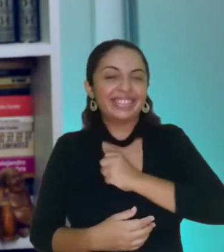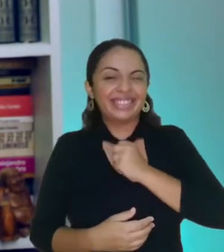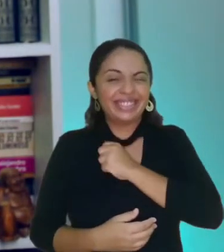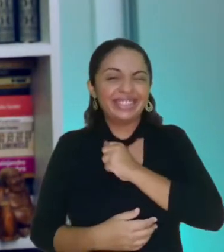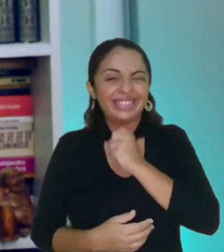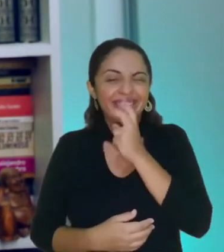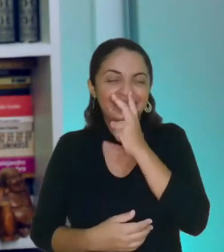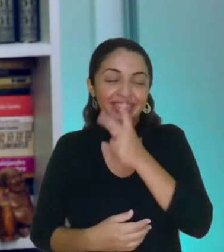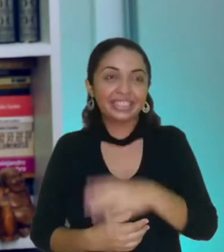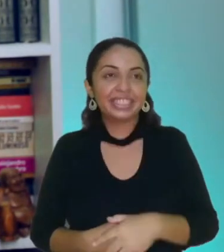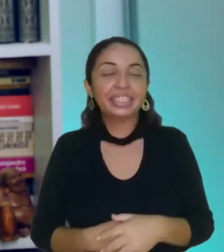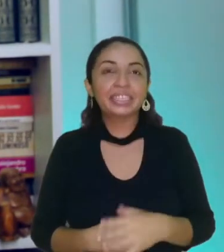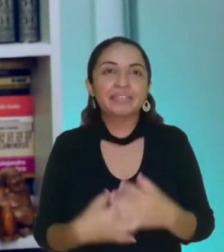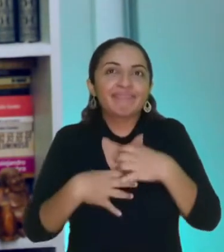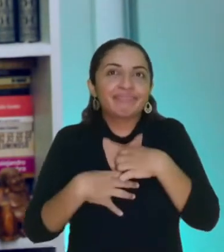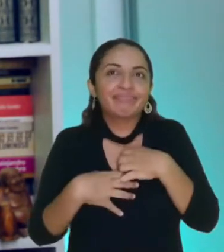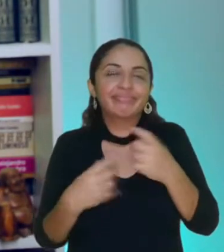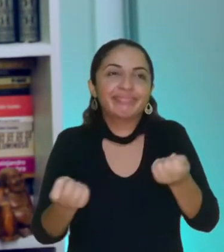O grande